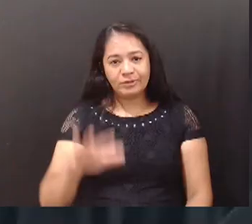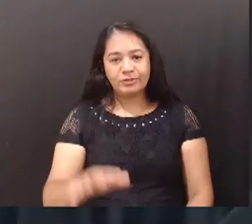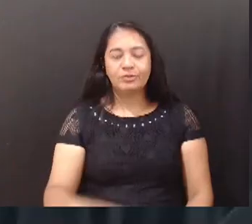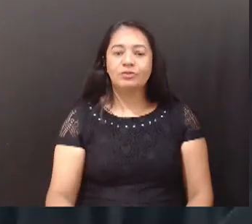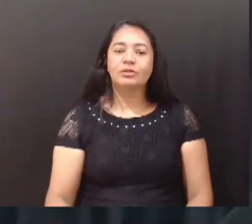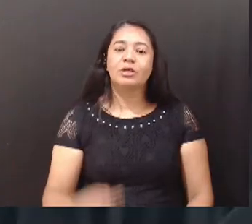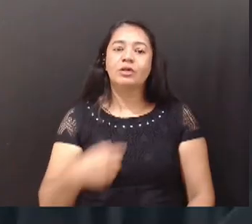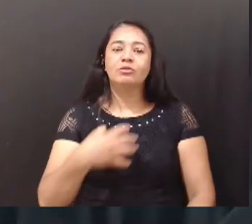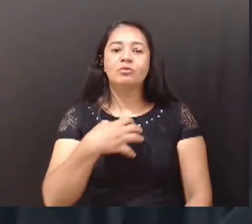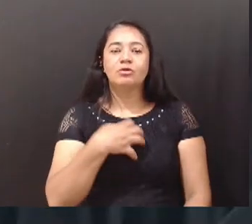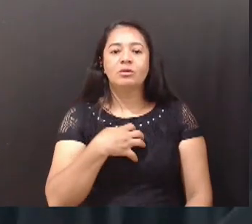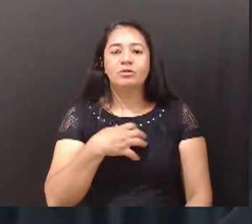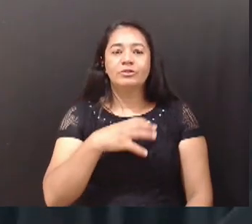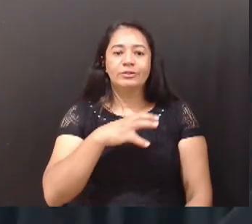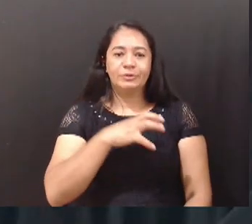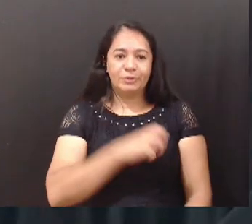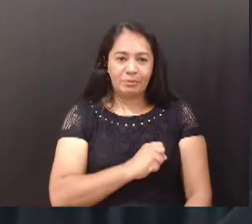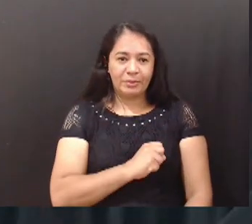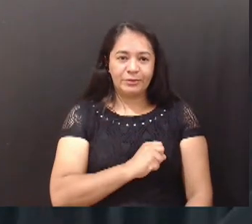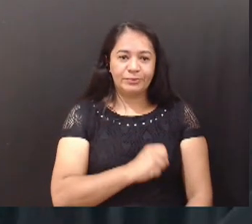sentindo amado.